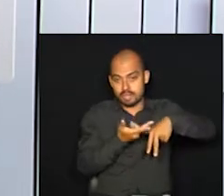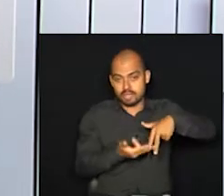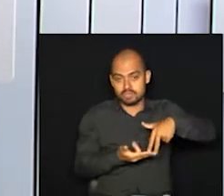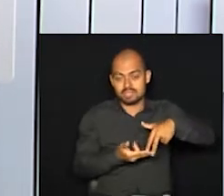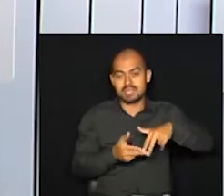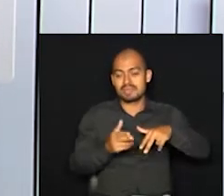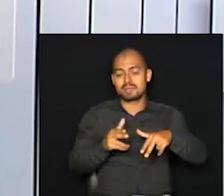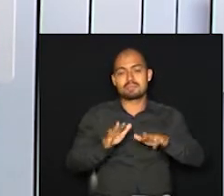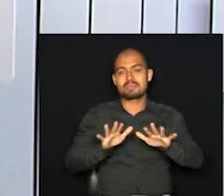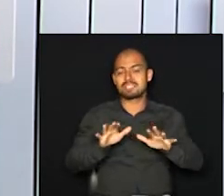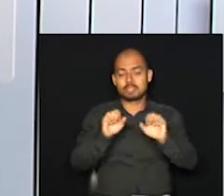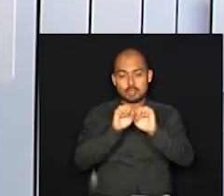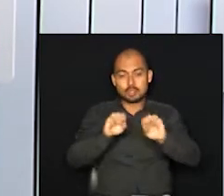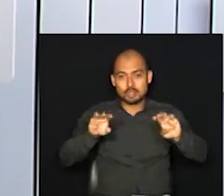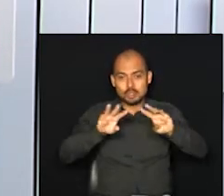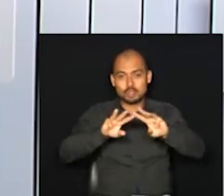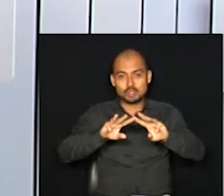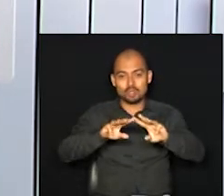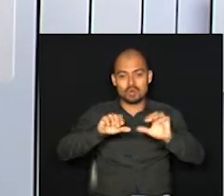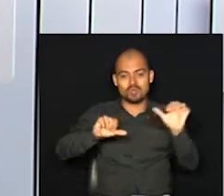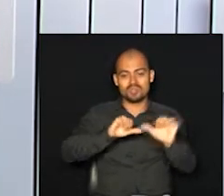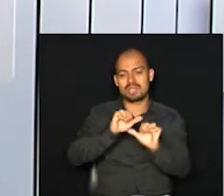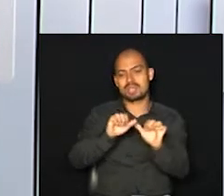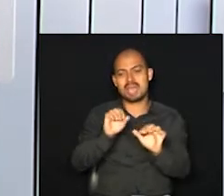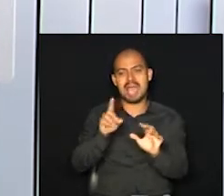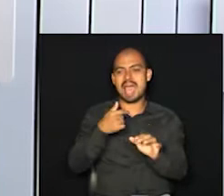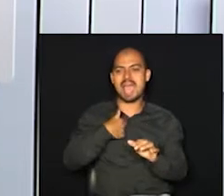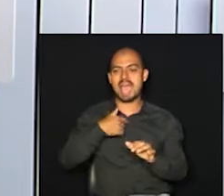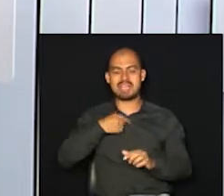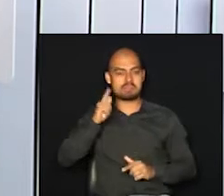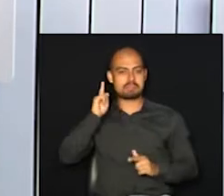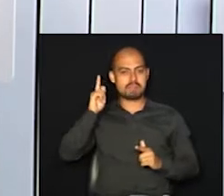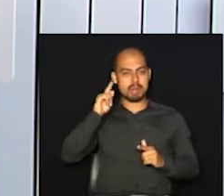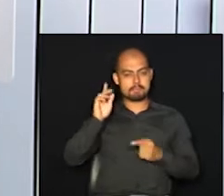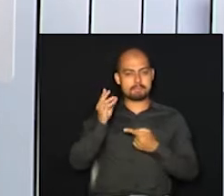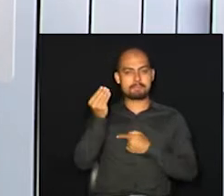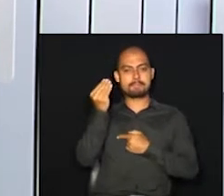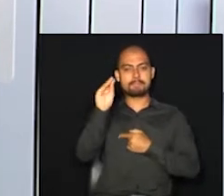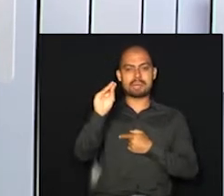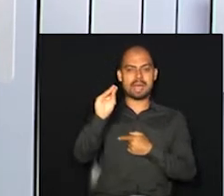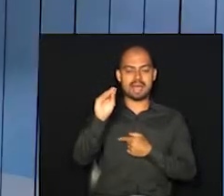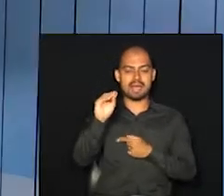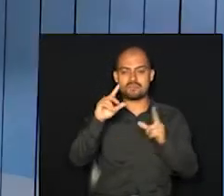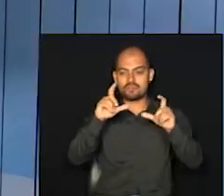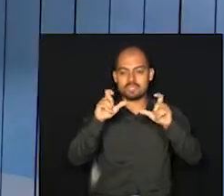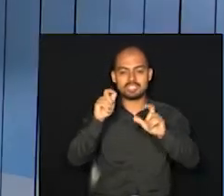show ou, lacrei, fiz a minha parte, já postei a fotinha preta